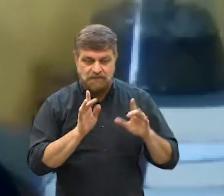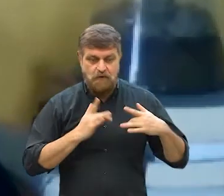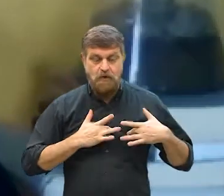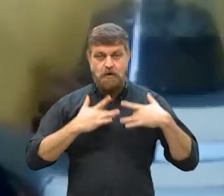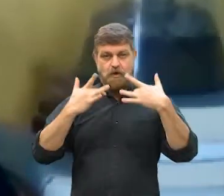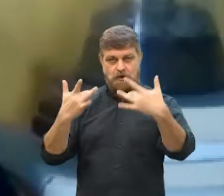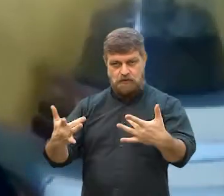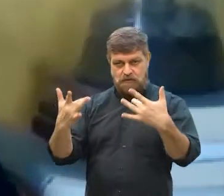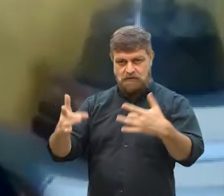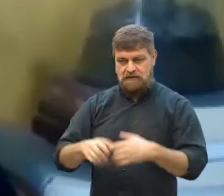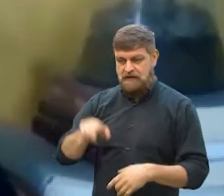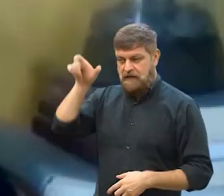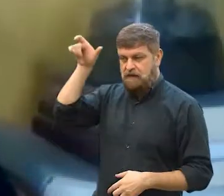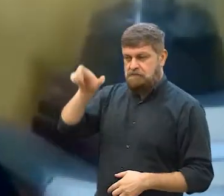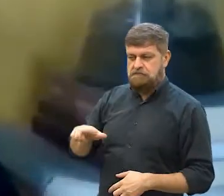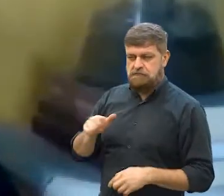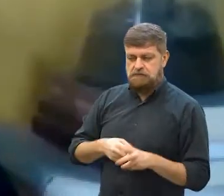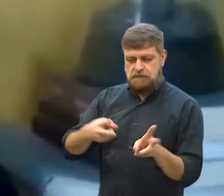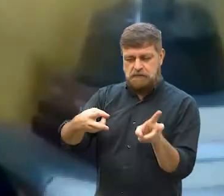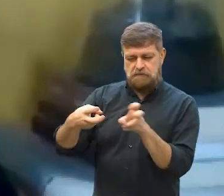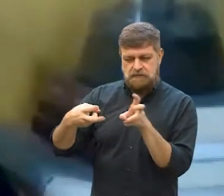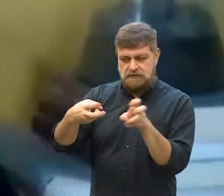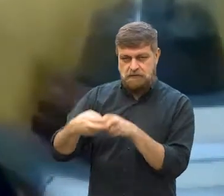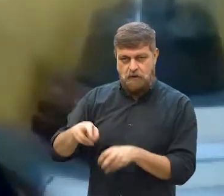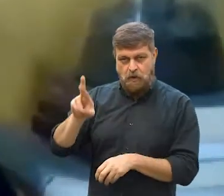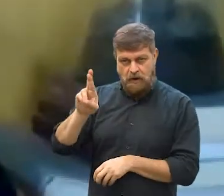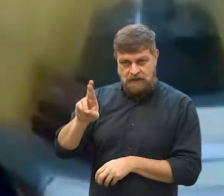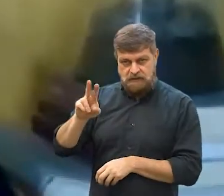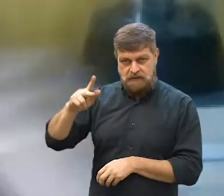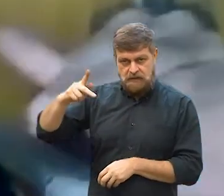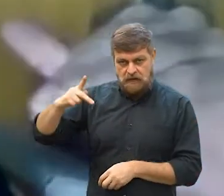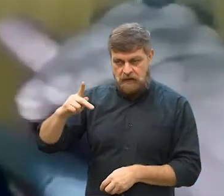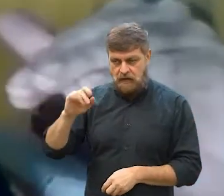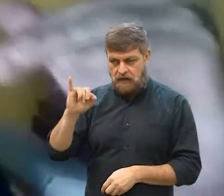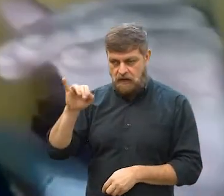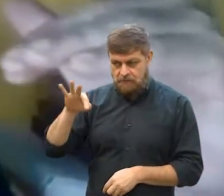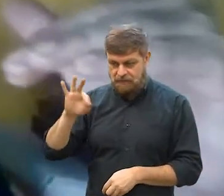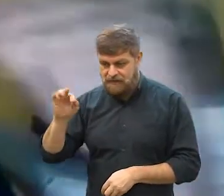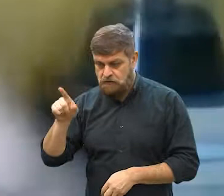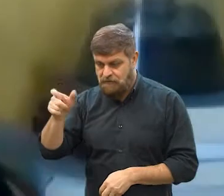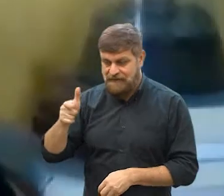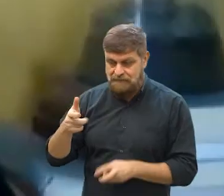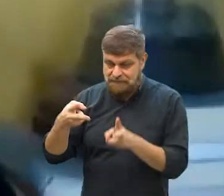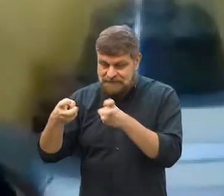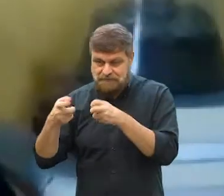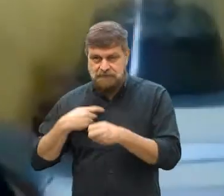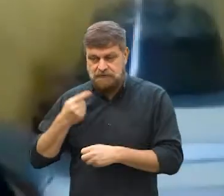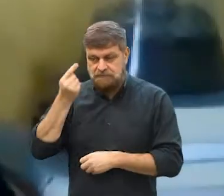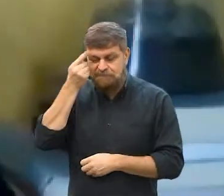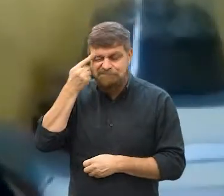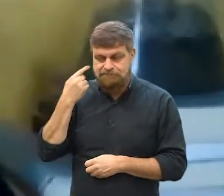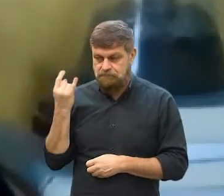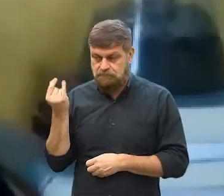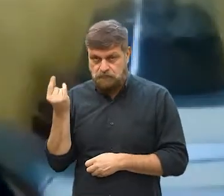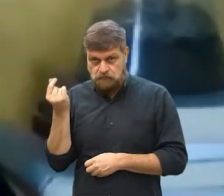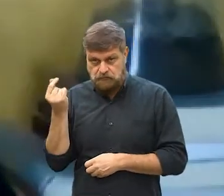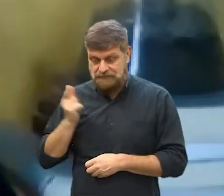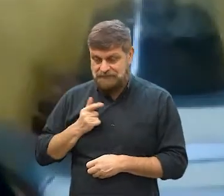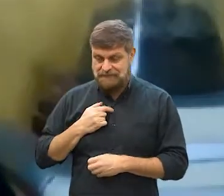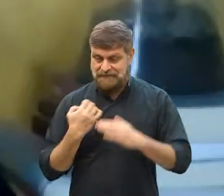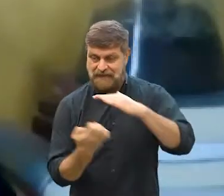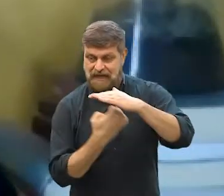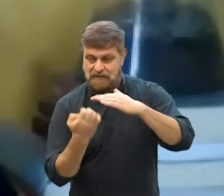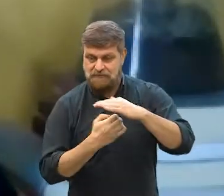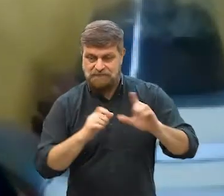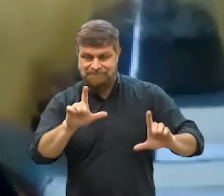doado o que aconteceu qualquer despertou quando percebeu que o rádio viram comercial que ele não ia conseguir um correr mas com as emissoras comerciais que